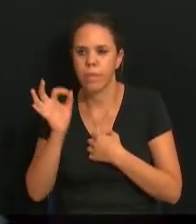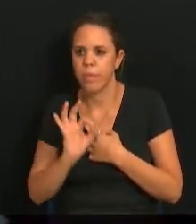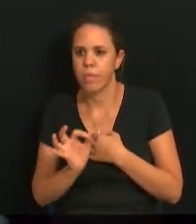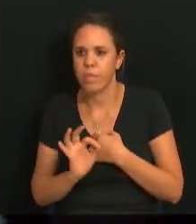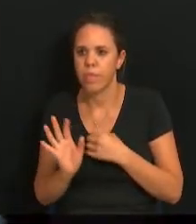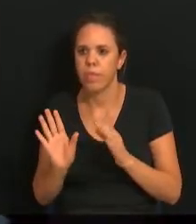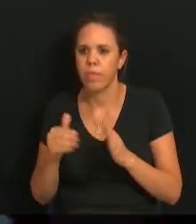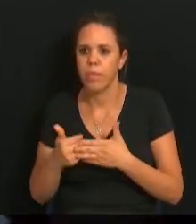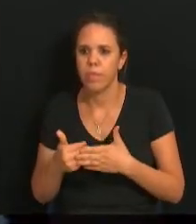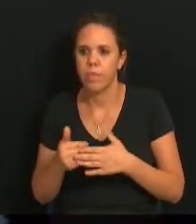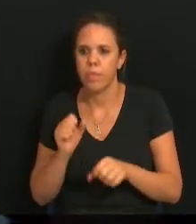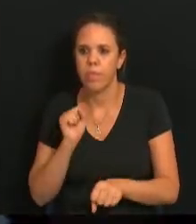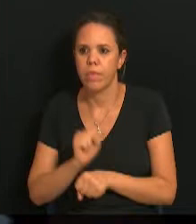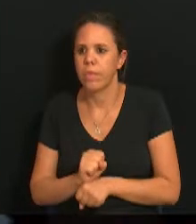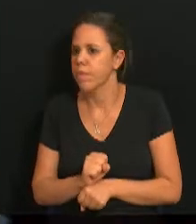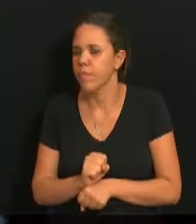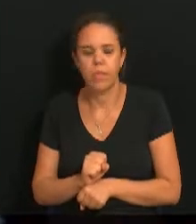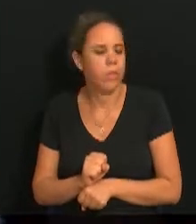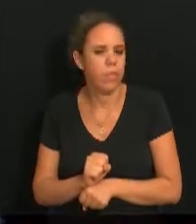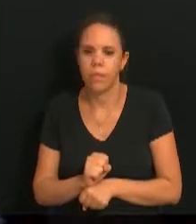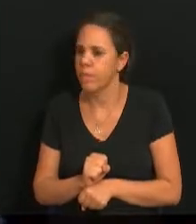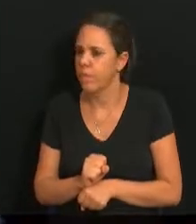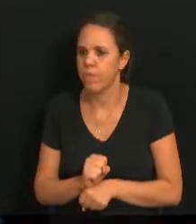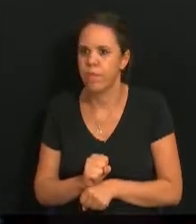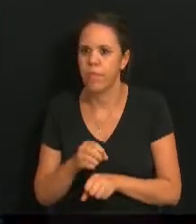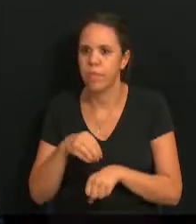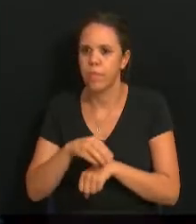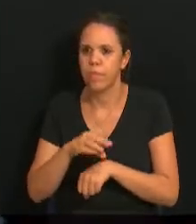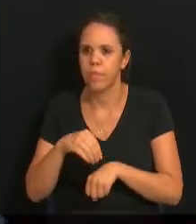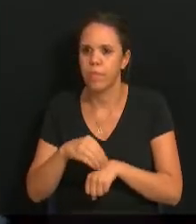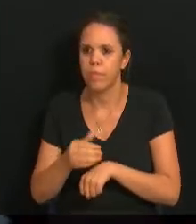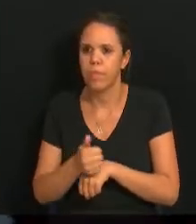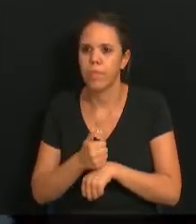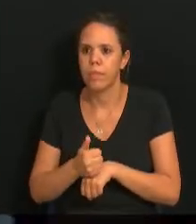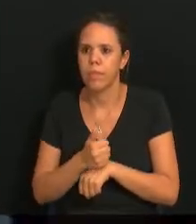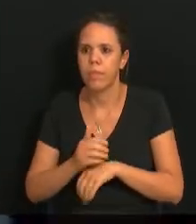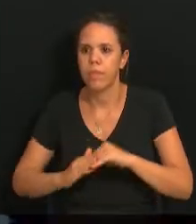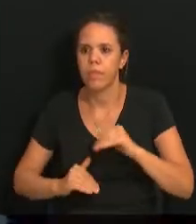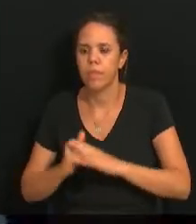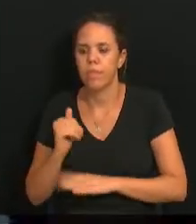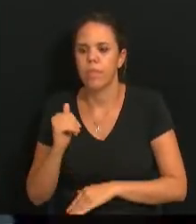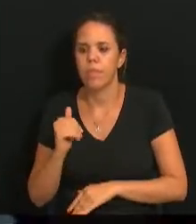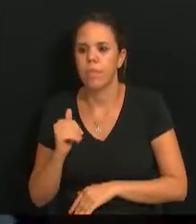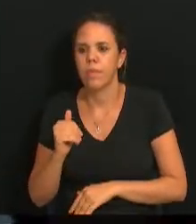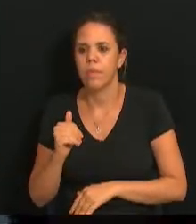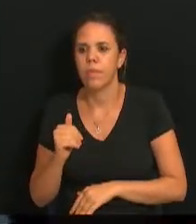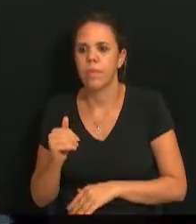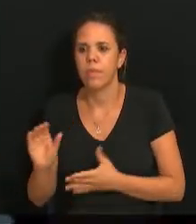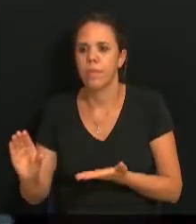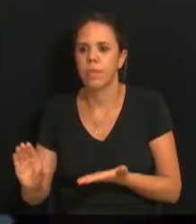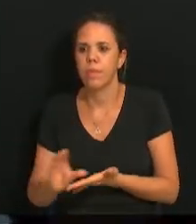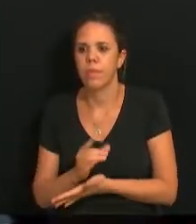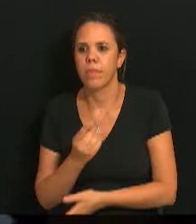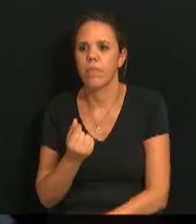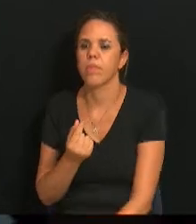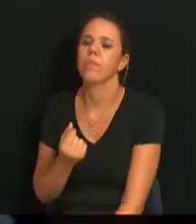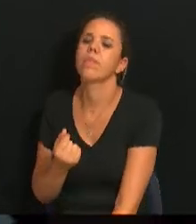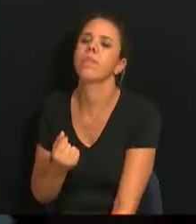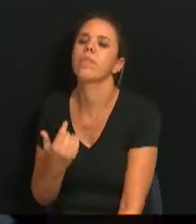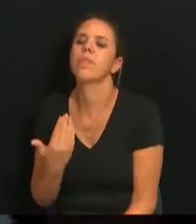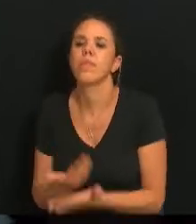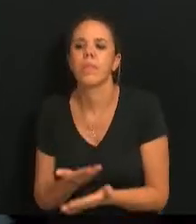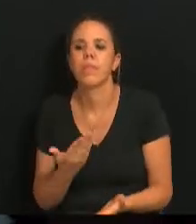fechado, engessado, a ser meramente transmitido aos profissionais a partir de pacotes de aulas já